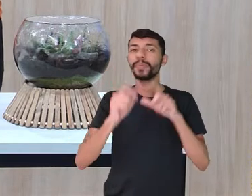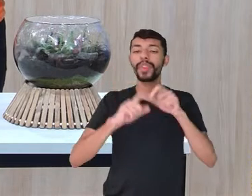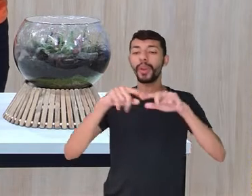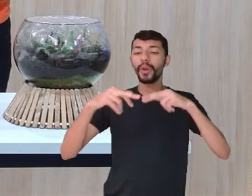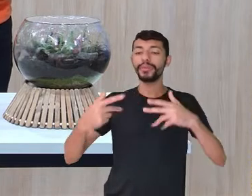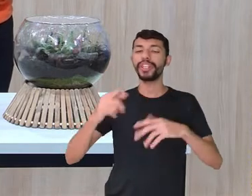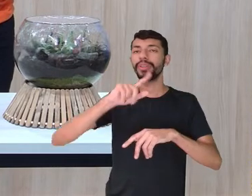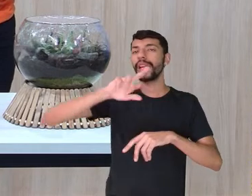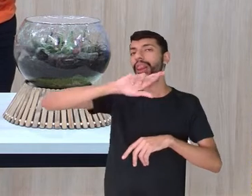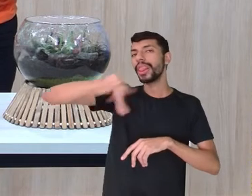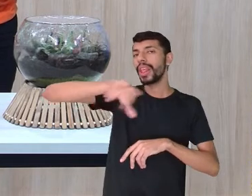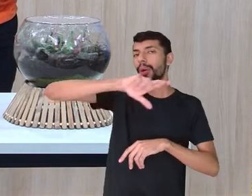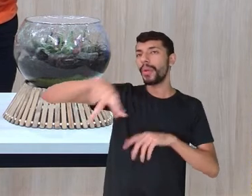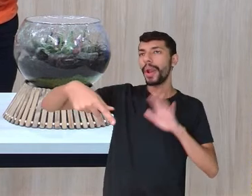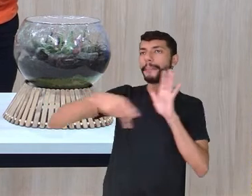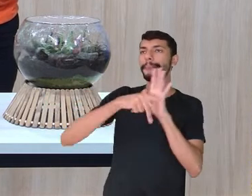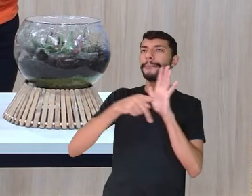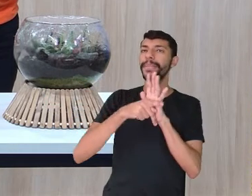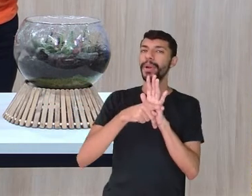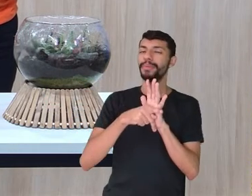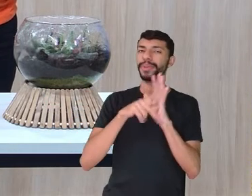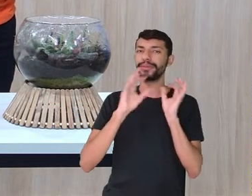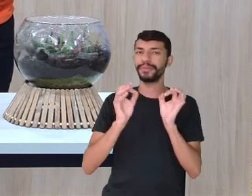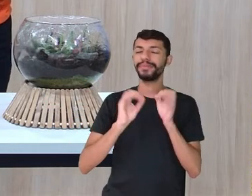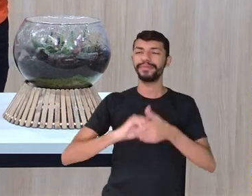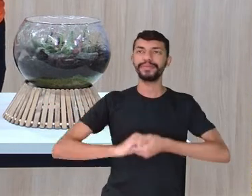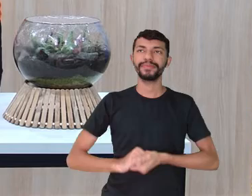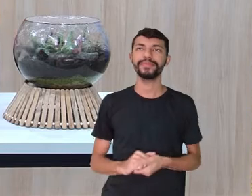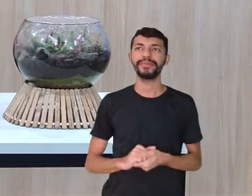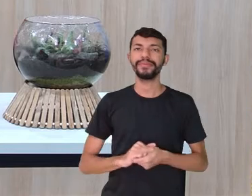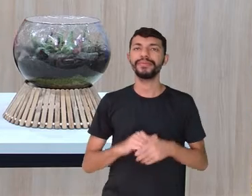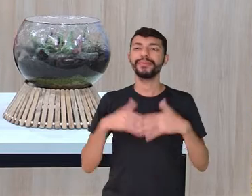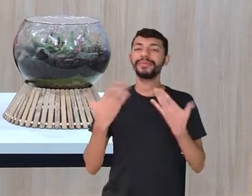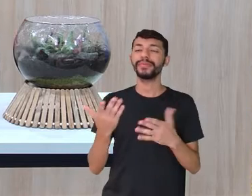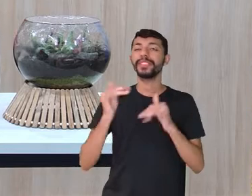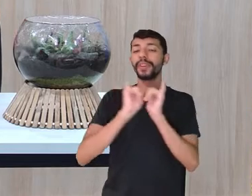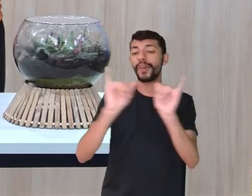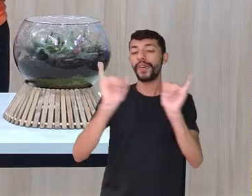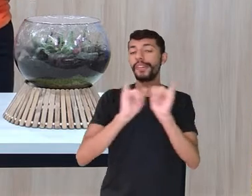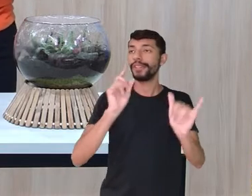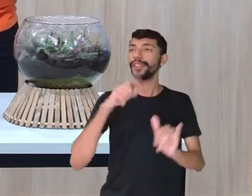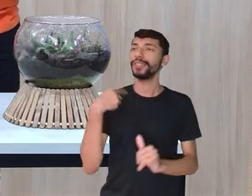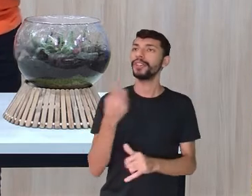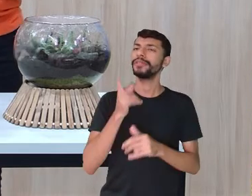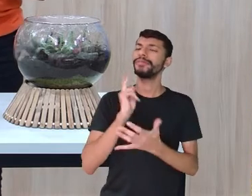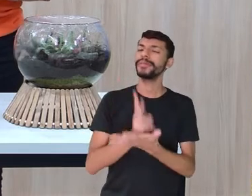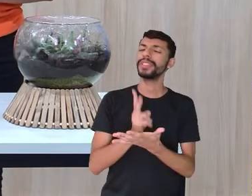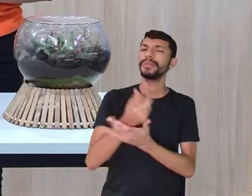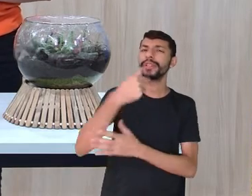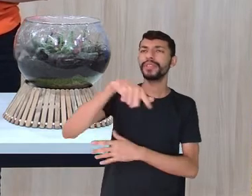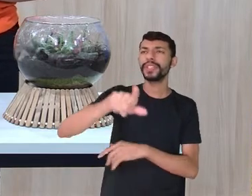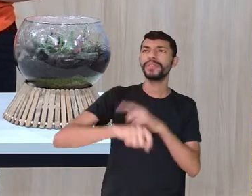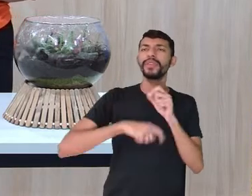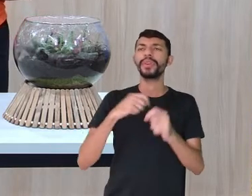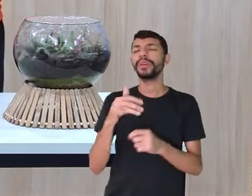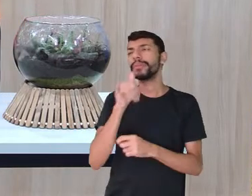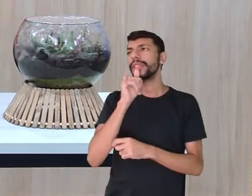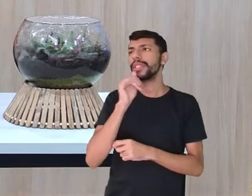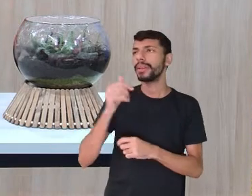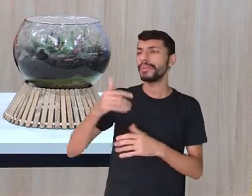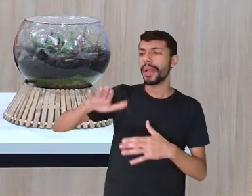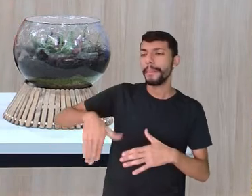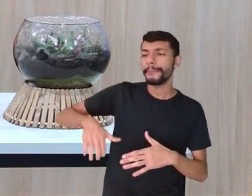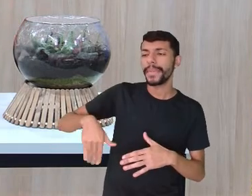que não seria objeto de alimentação deles. Então, é o nosso alerta, sempre que você for à praia, né,